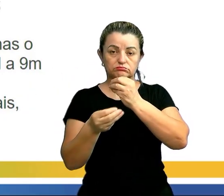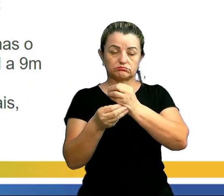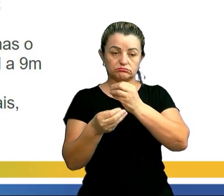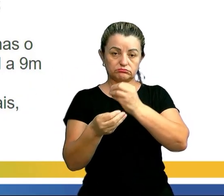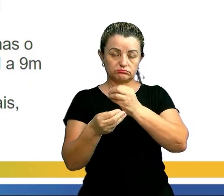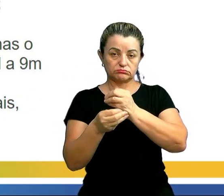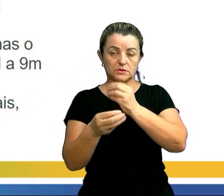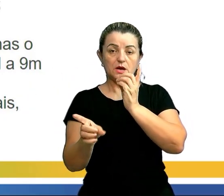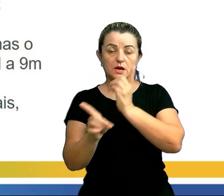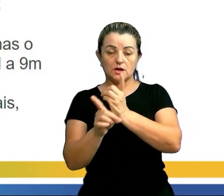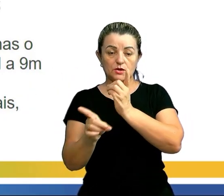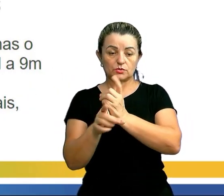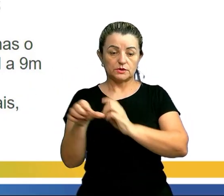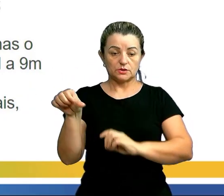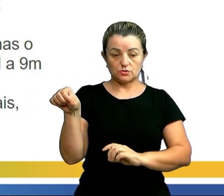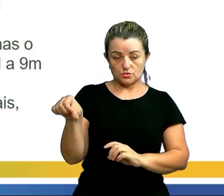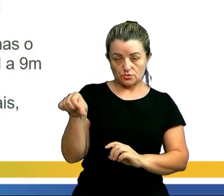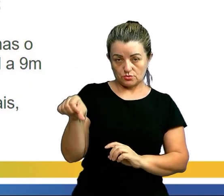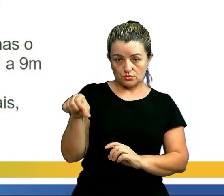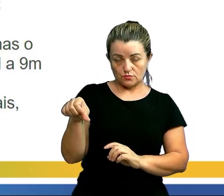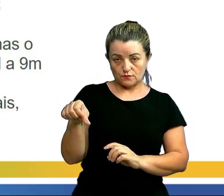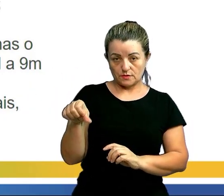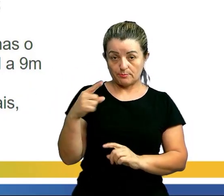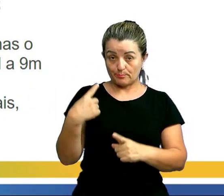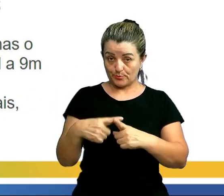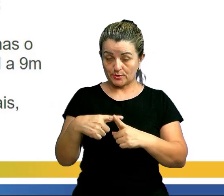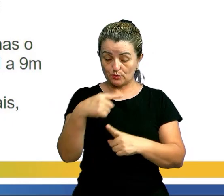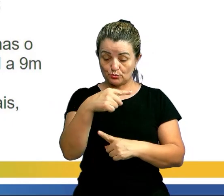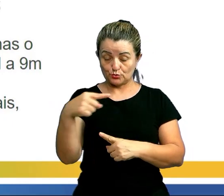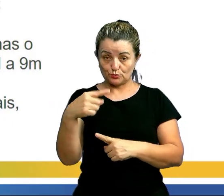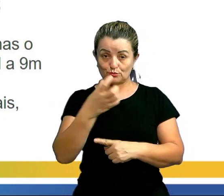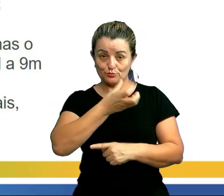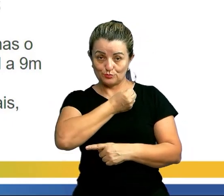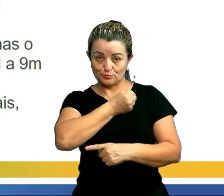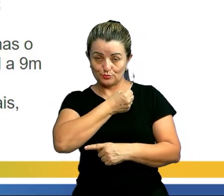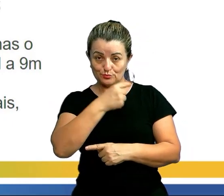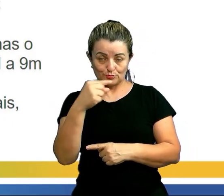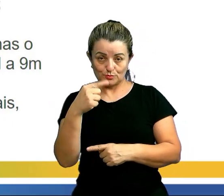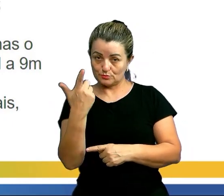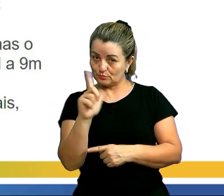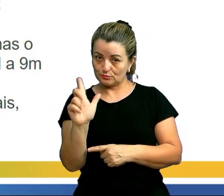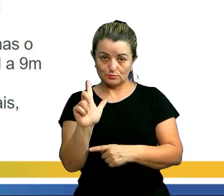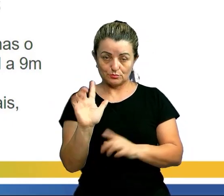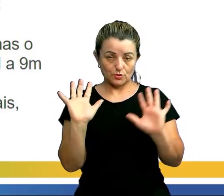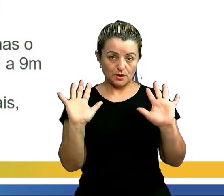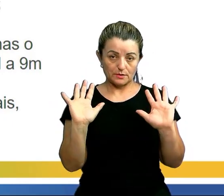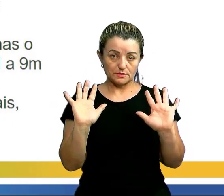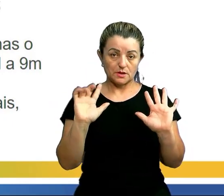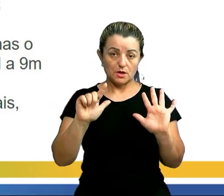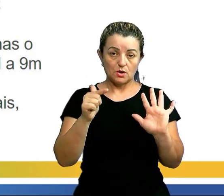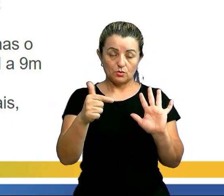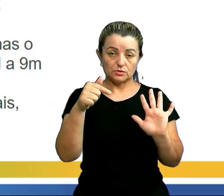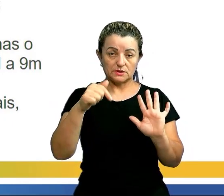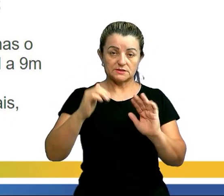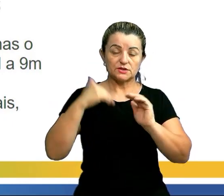aqui. Ao fazermos isso, eu vou encontrar uma equação de segundo grau, igualo, calculo delta, que